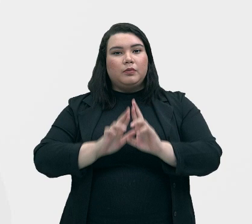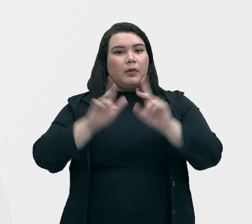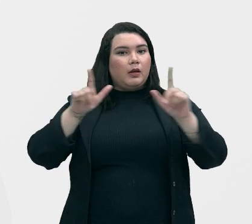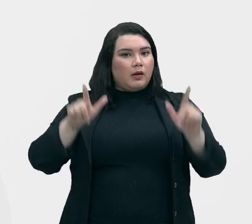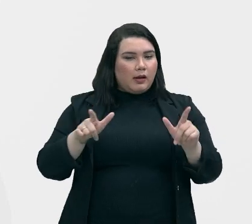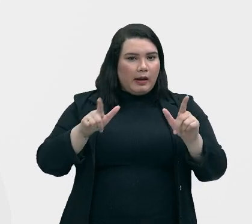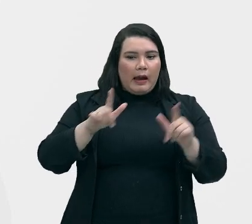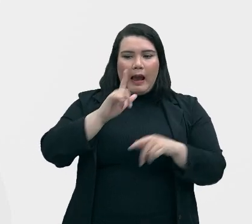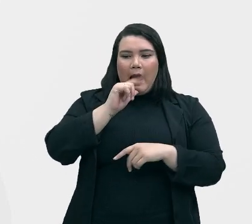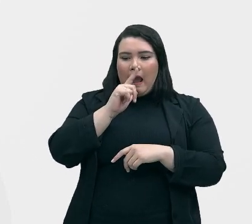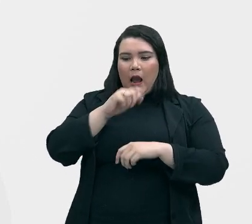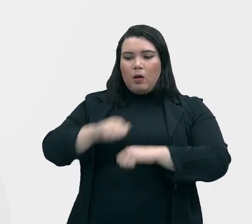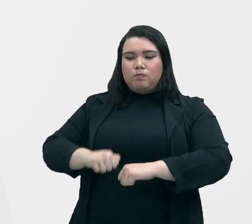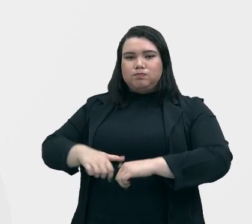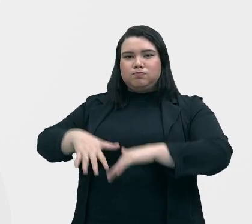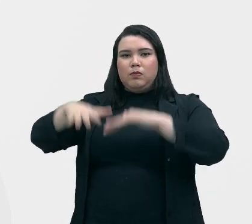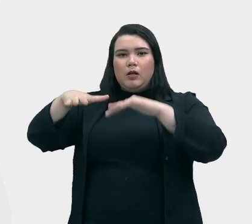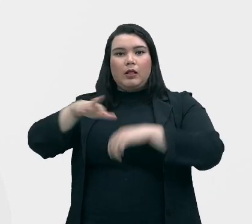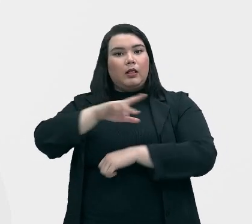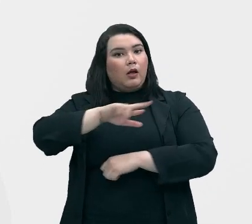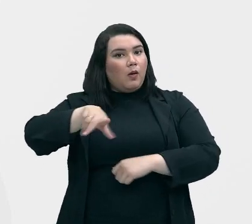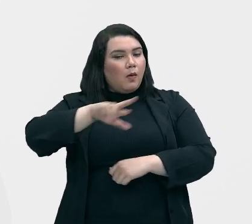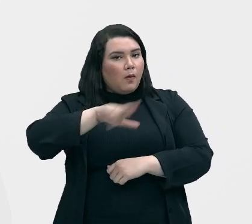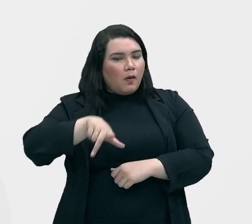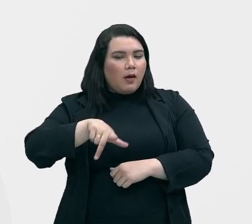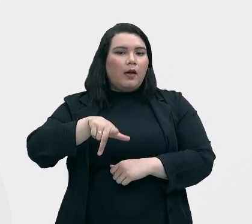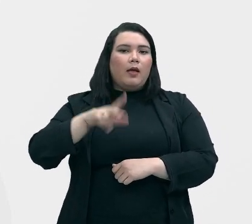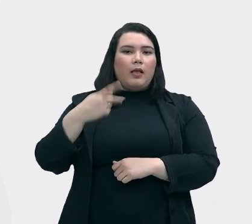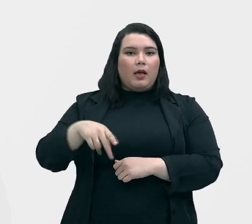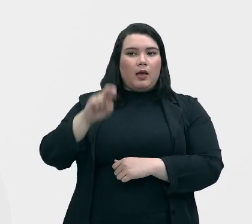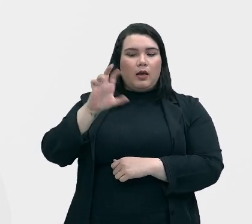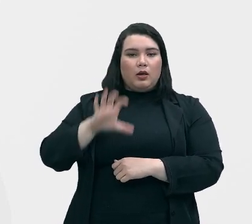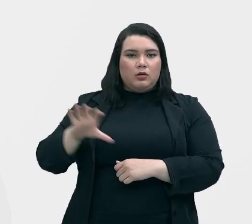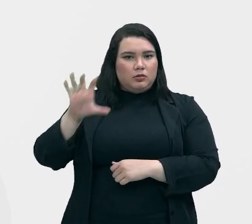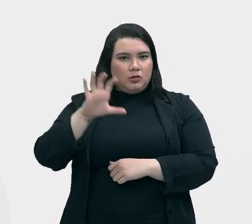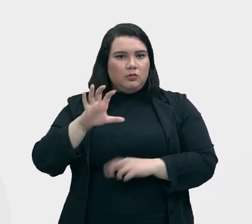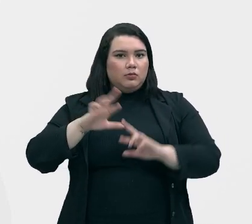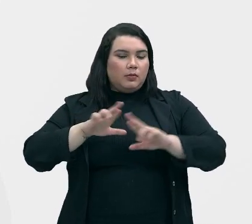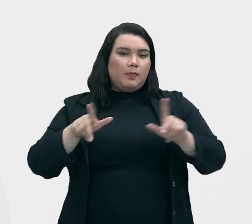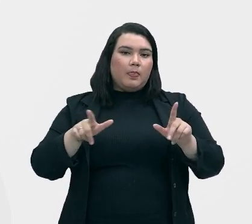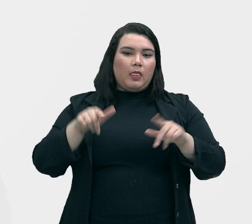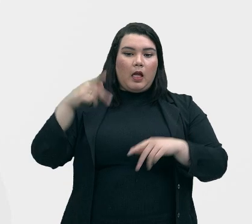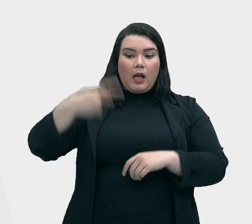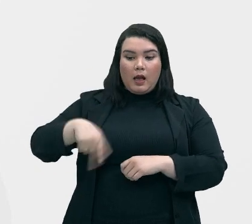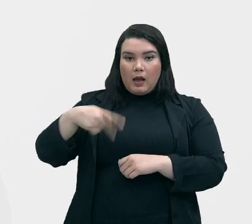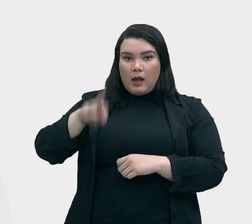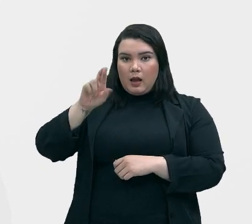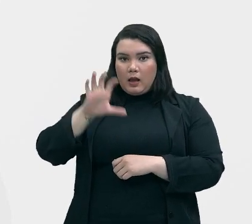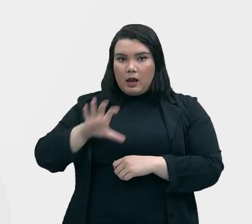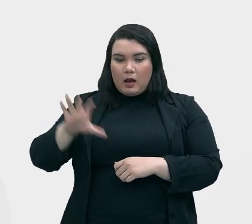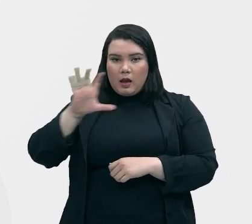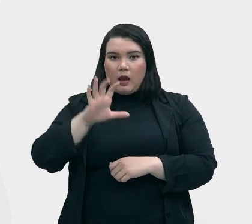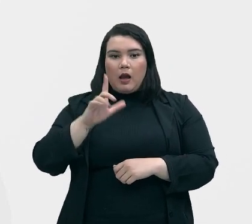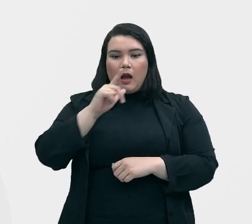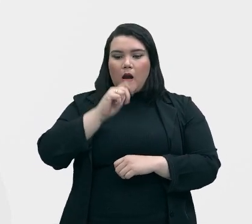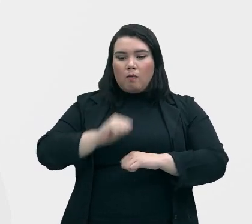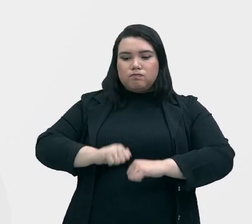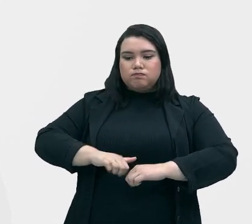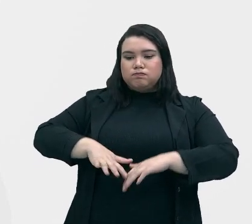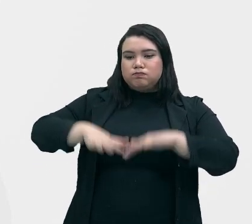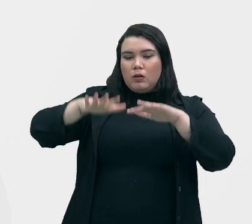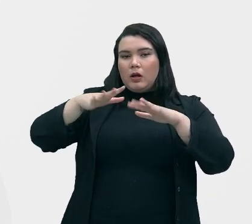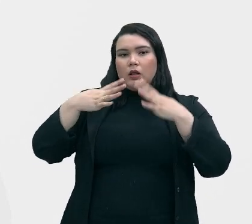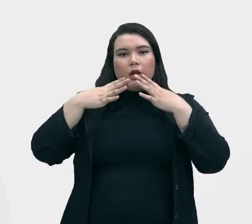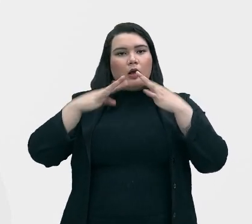nossa cheia exatamente. Aqui, né? Da nossa região. Isso aqui, e a nossa cheia e vazante, é algo natural